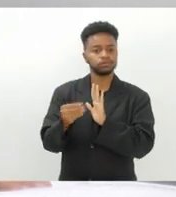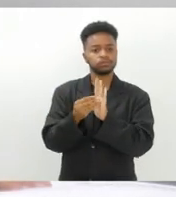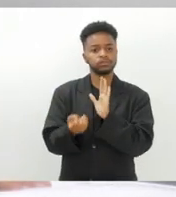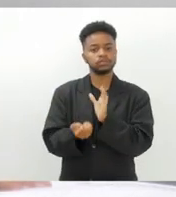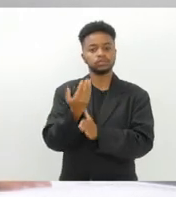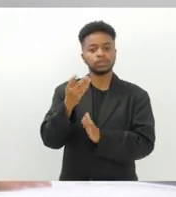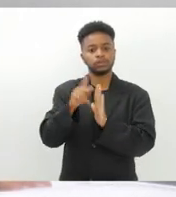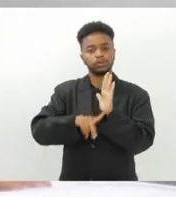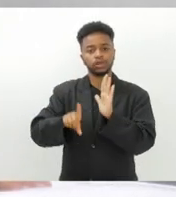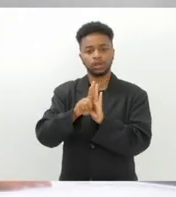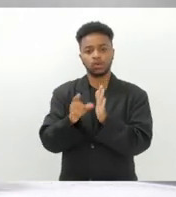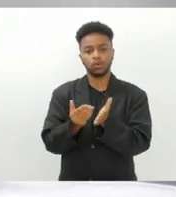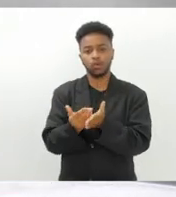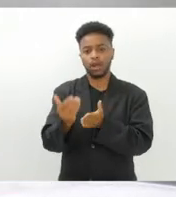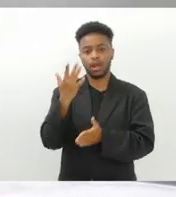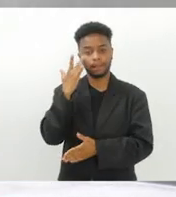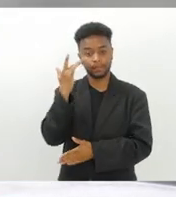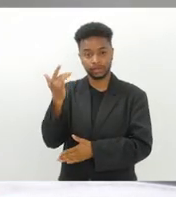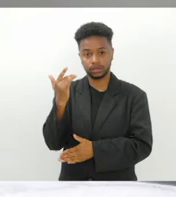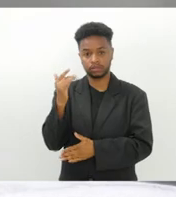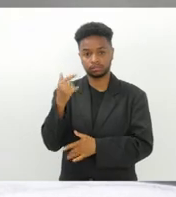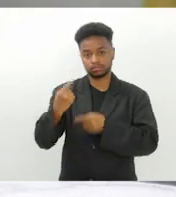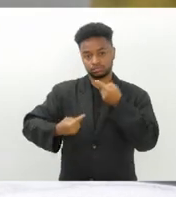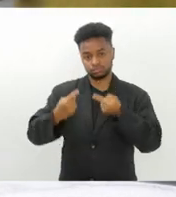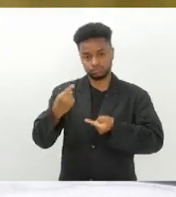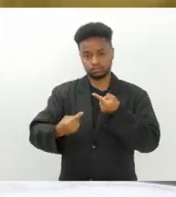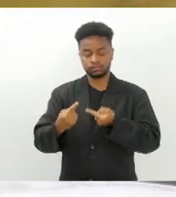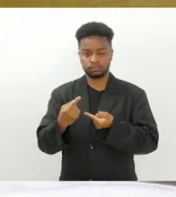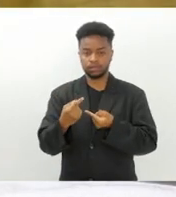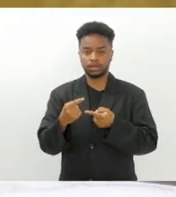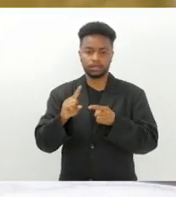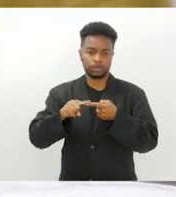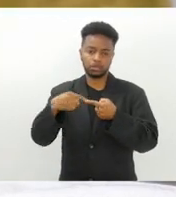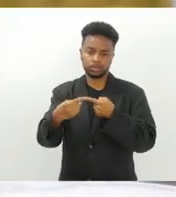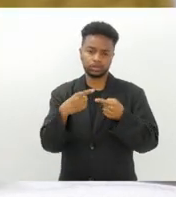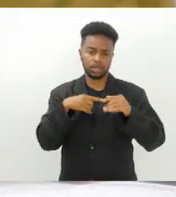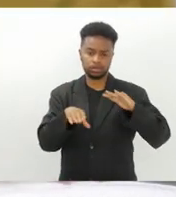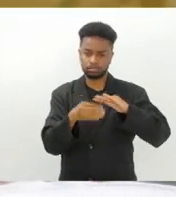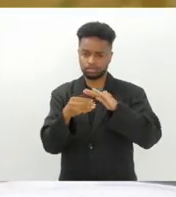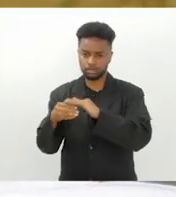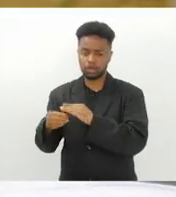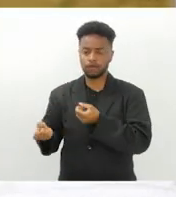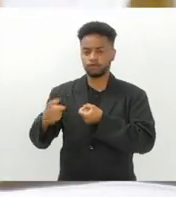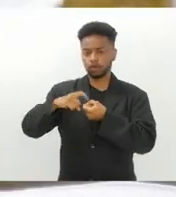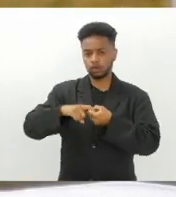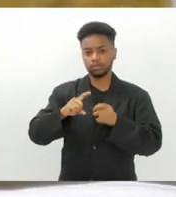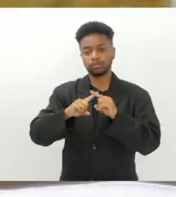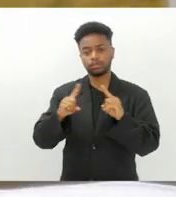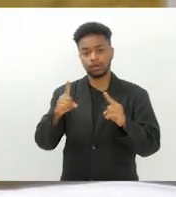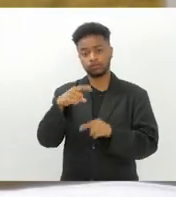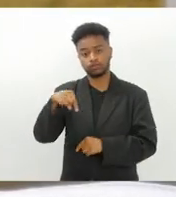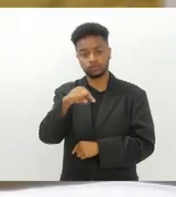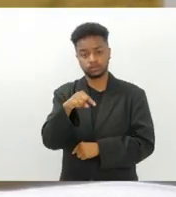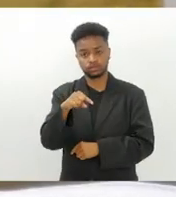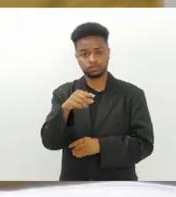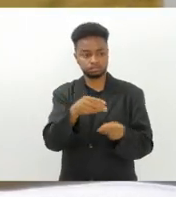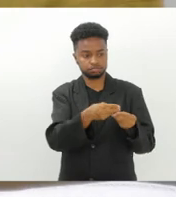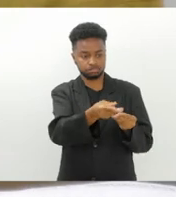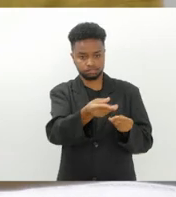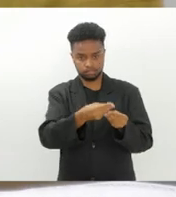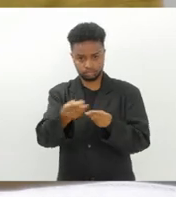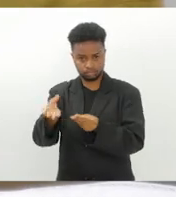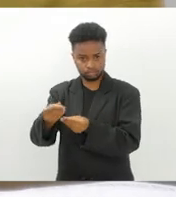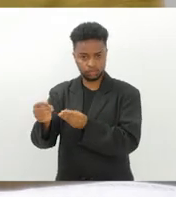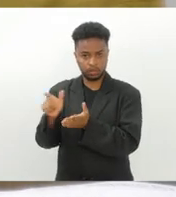entrada amanhã e que ainda vai ser discutido, emendado e aperfeiçoado. Vocês ganharam aqui, está na mesa de